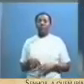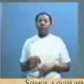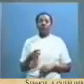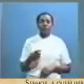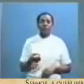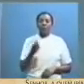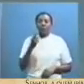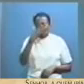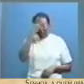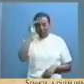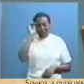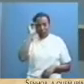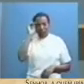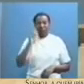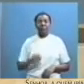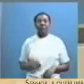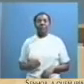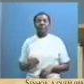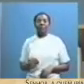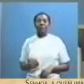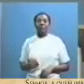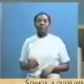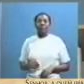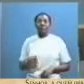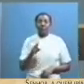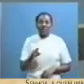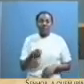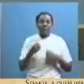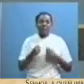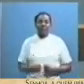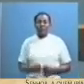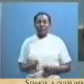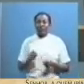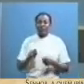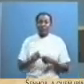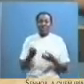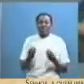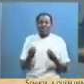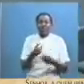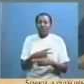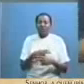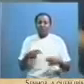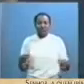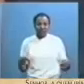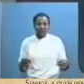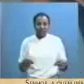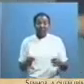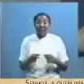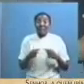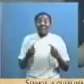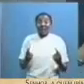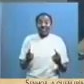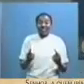alguém deixar o álcool, para alguém deixar o cigarro, e eu falo isso de experiência própria, eu usei drogas, eu fumei muito tempo, eu